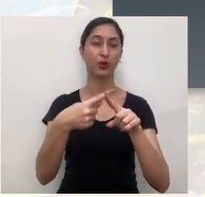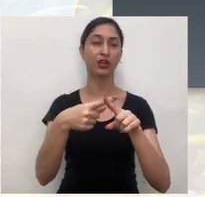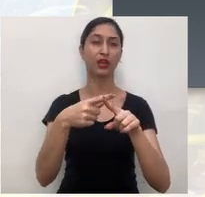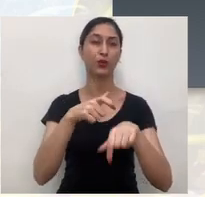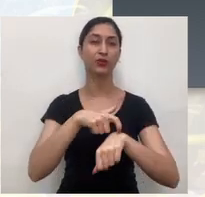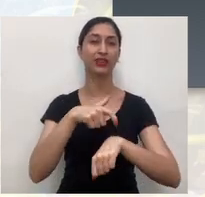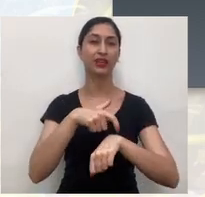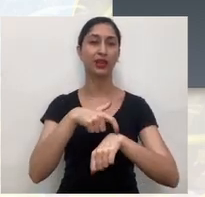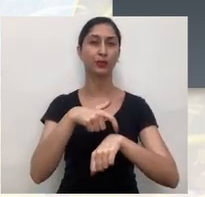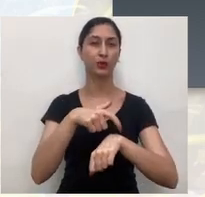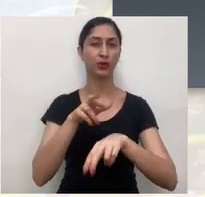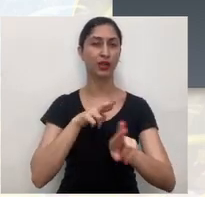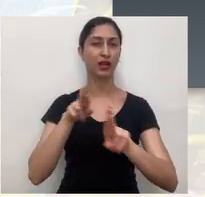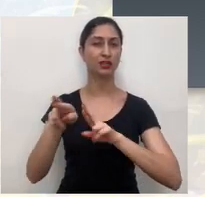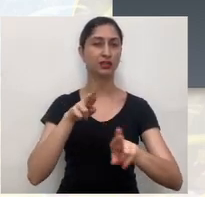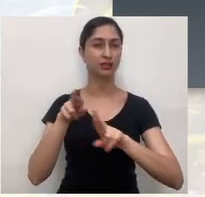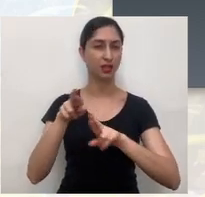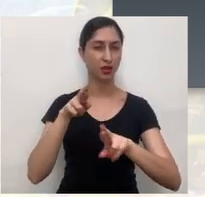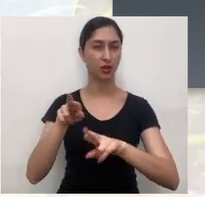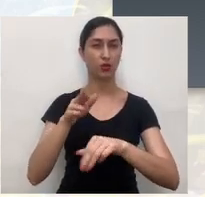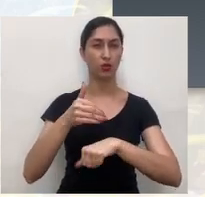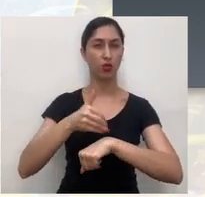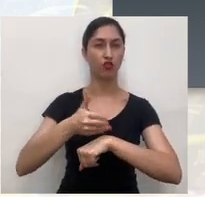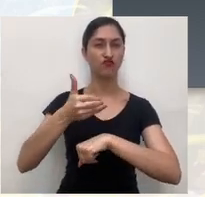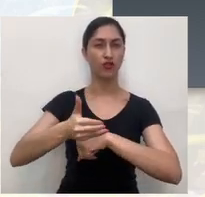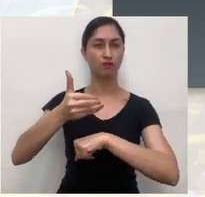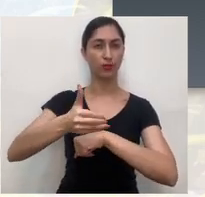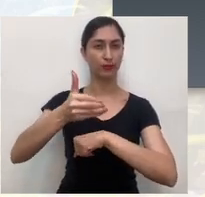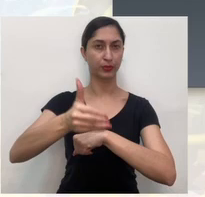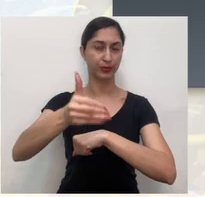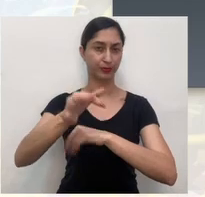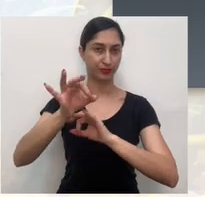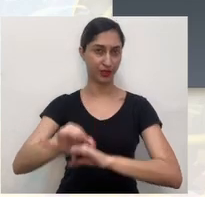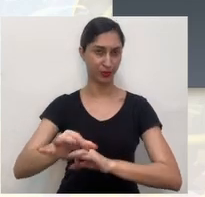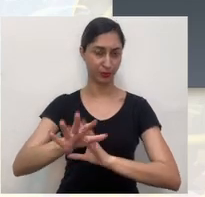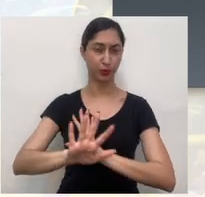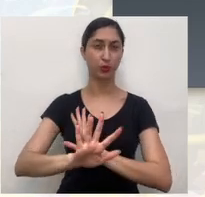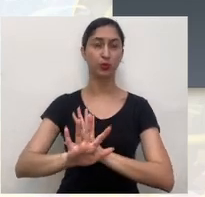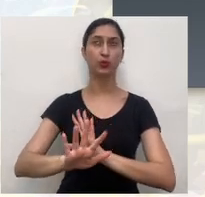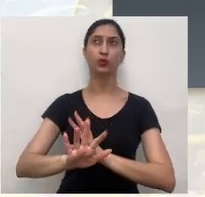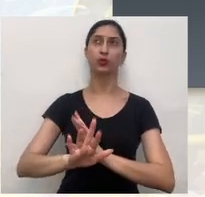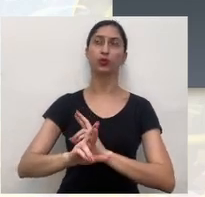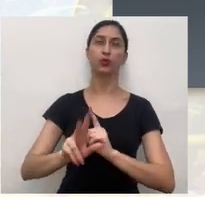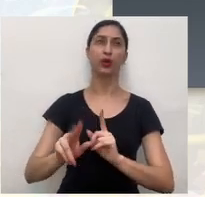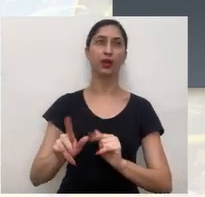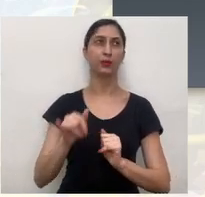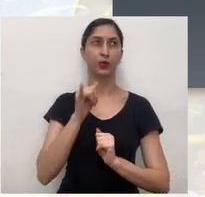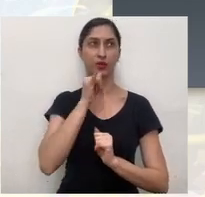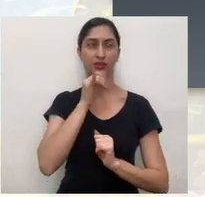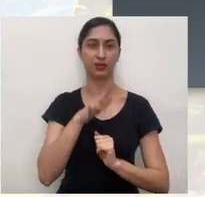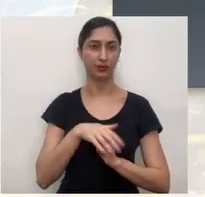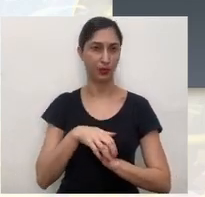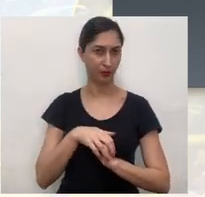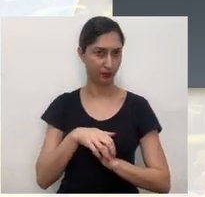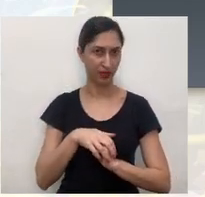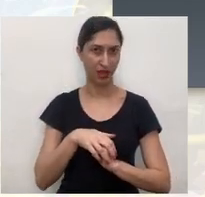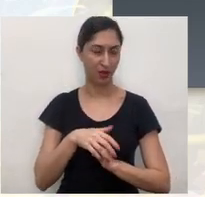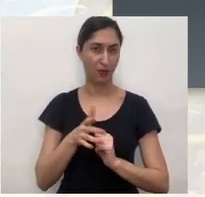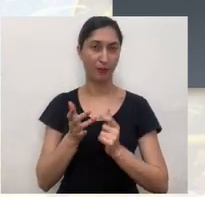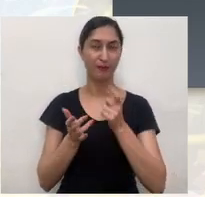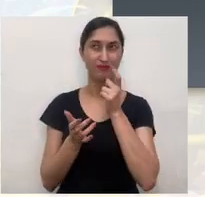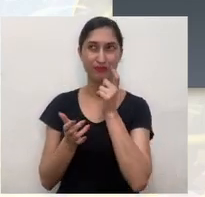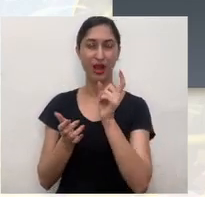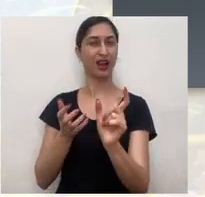mais cronológico, né? Eu não tenho uma palavra que seja eufônica ou boa em